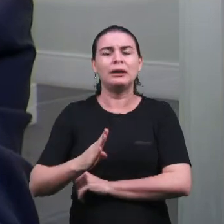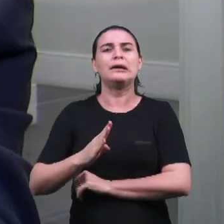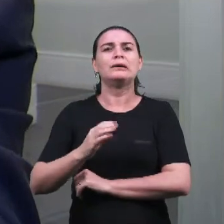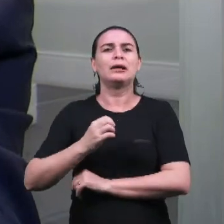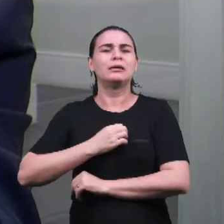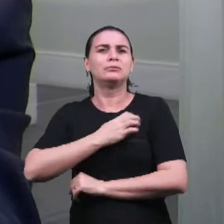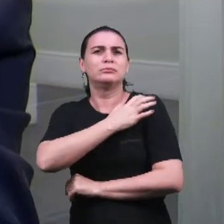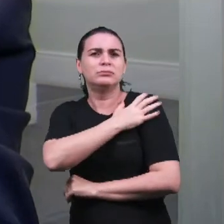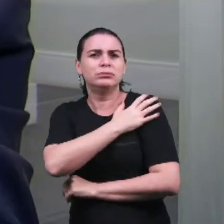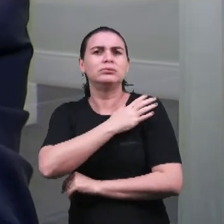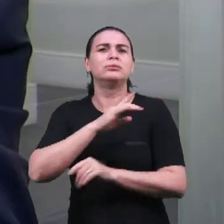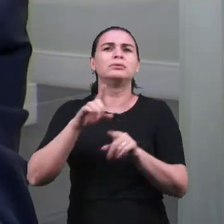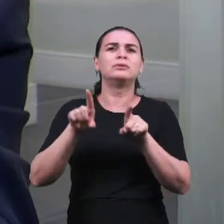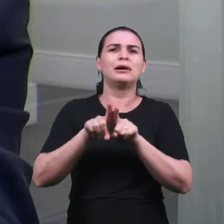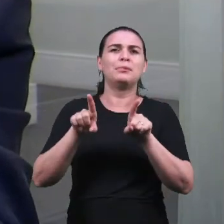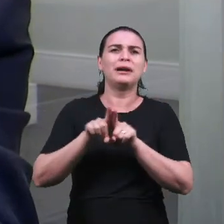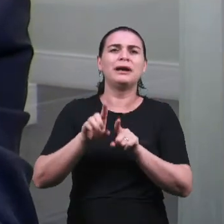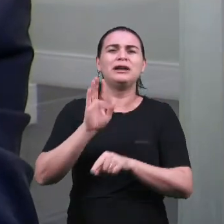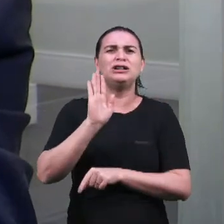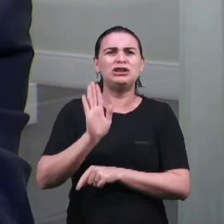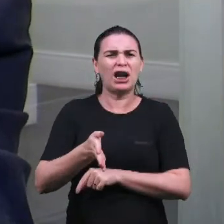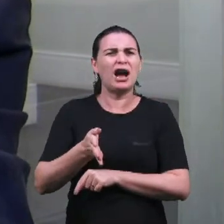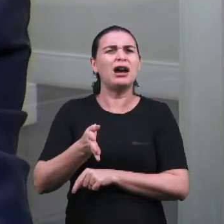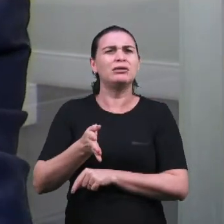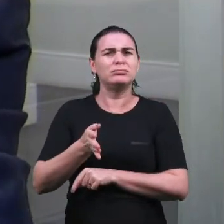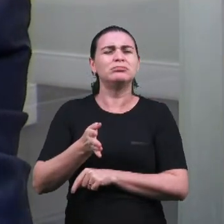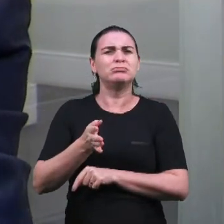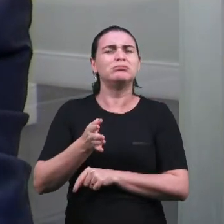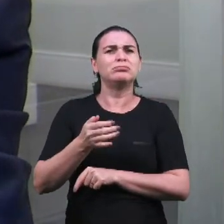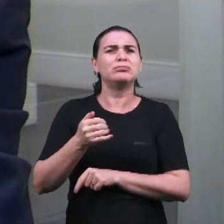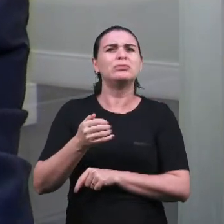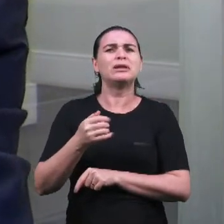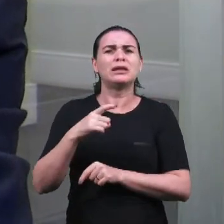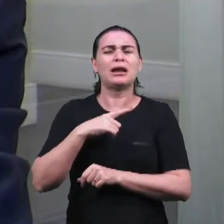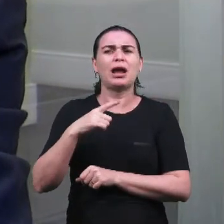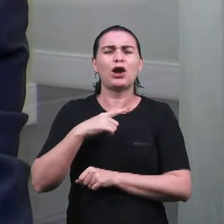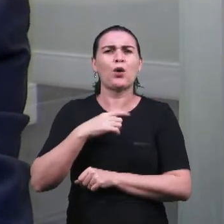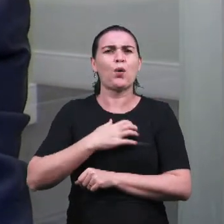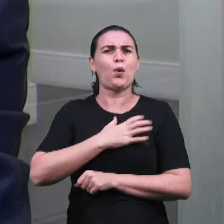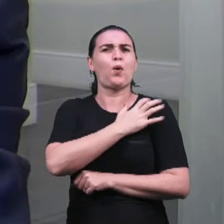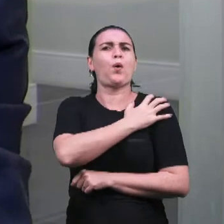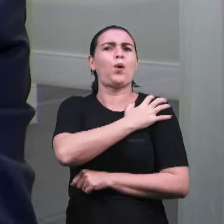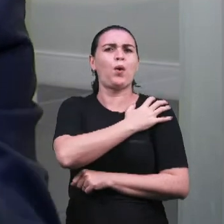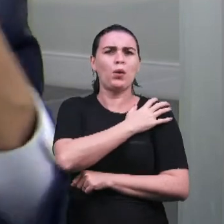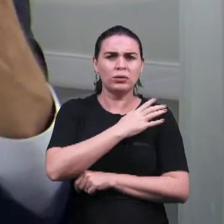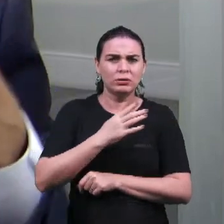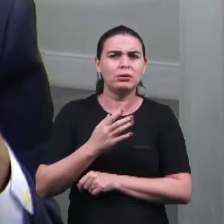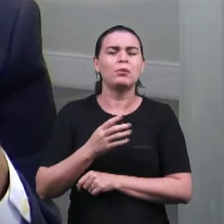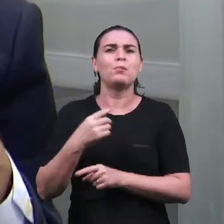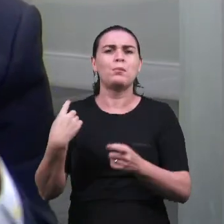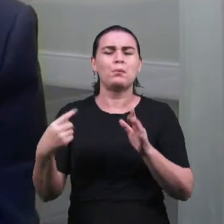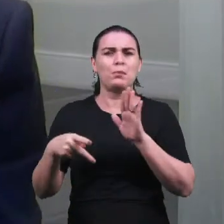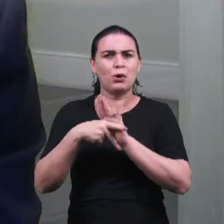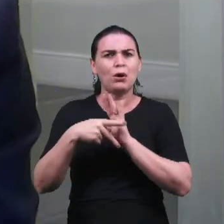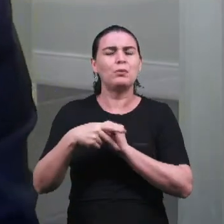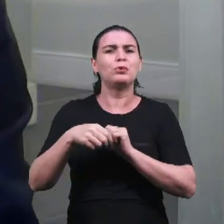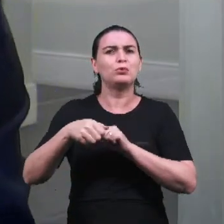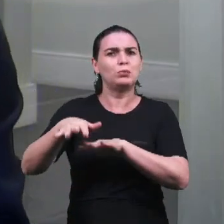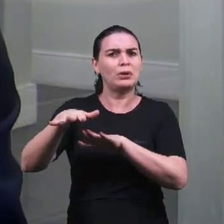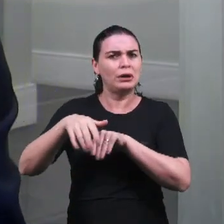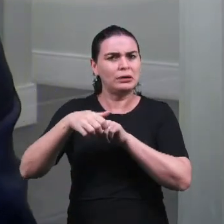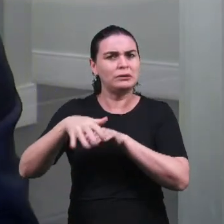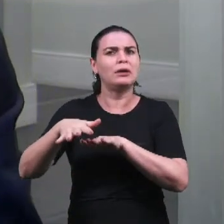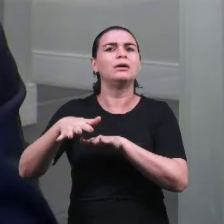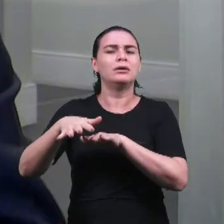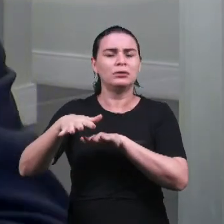Exército, alguns até já em carreira avançada, já em posto alto no Exército, que vão estar nesse fim de semana. Então,